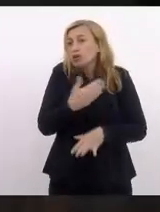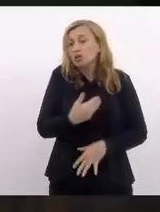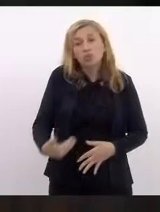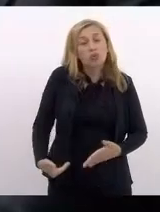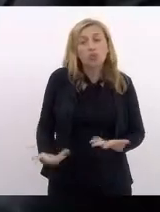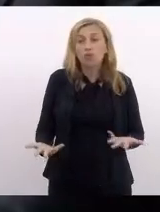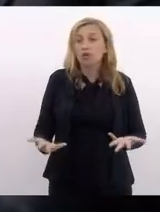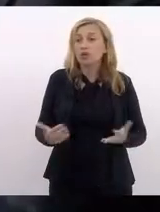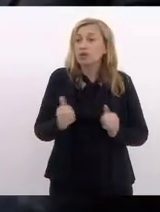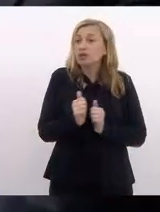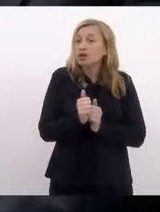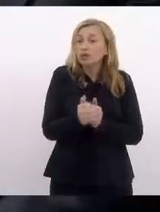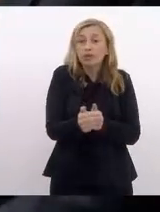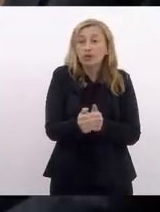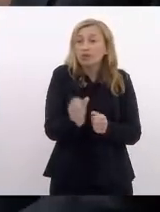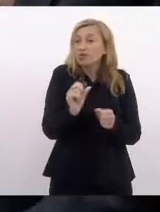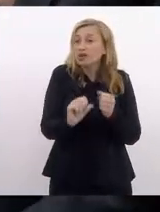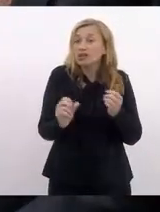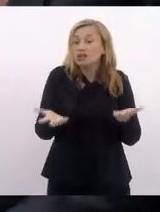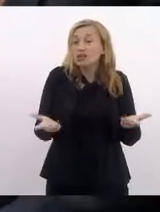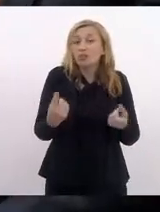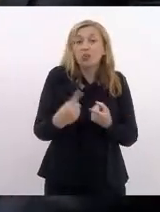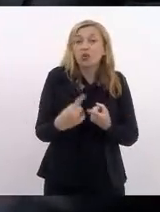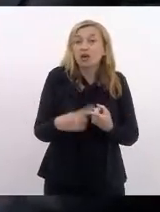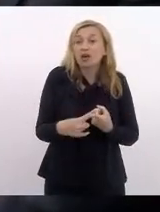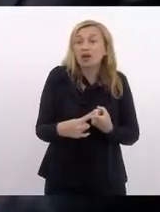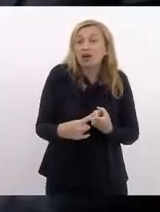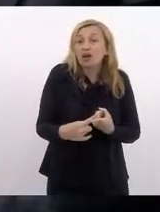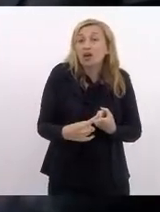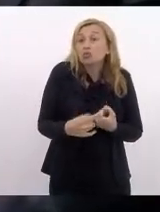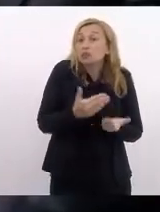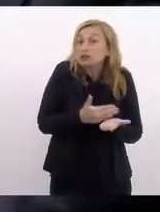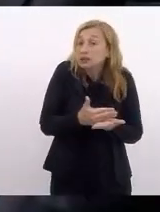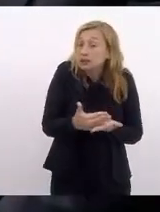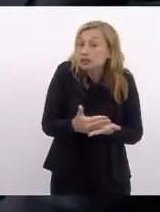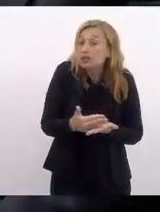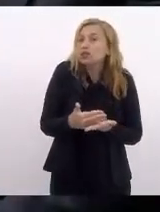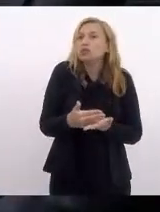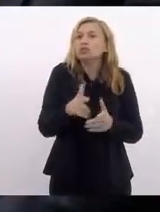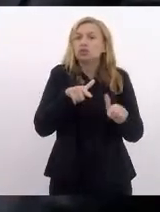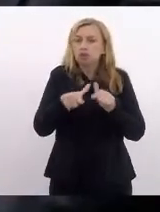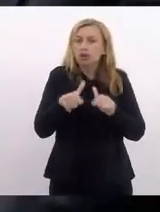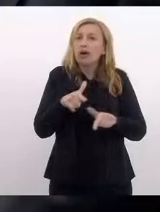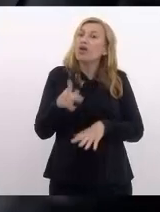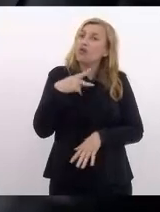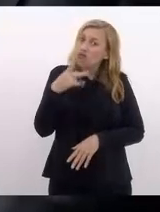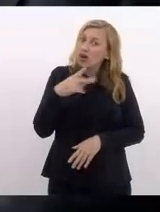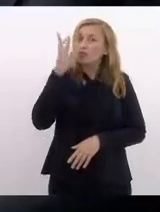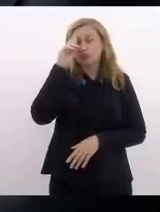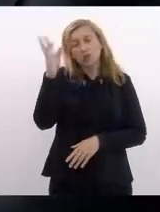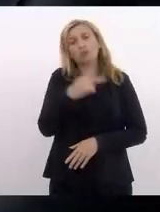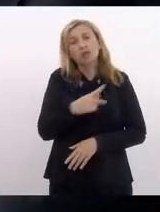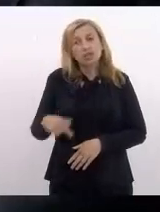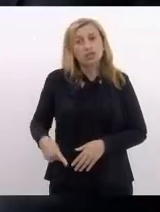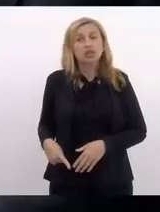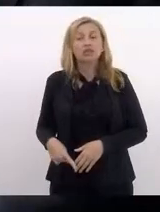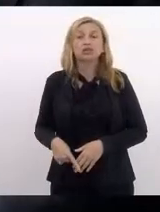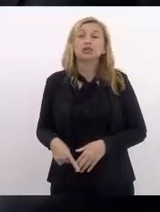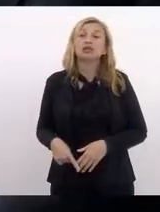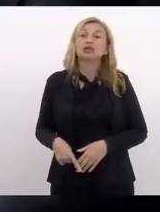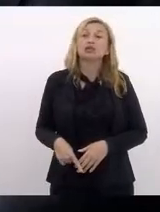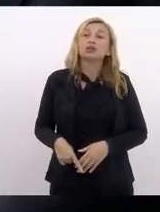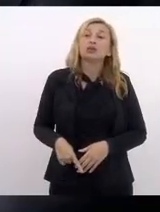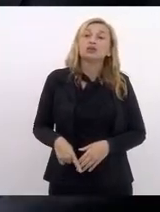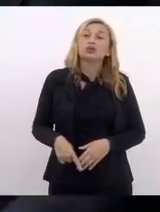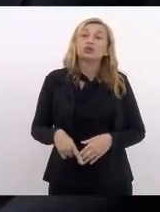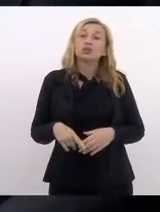pelo fazer um encaminhamento eu até porque desde o início dos trabalhos eu disse a vossa excelência que por conta